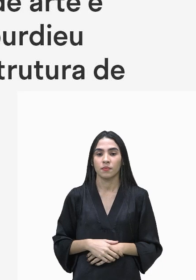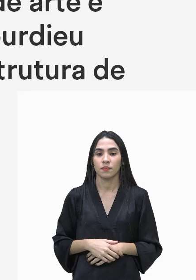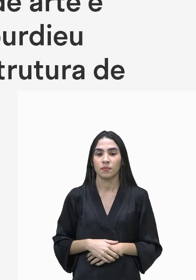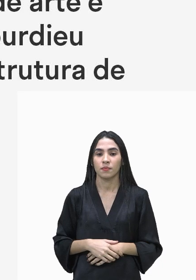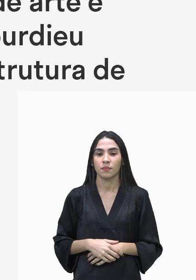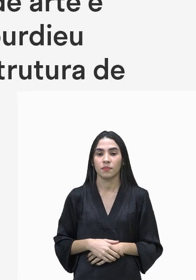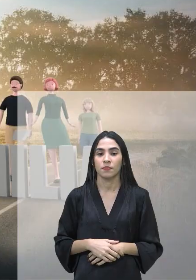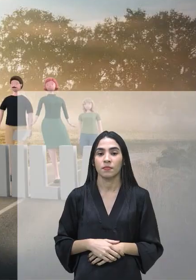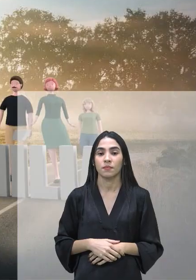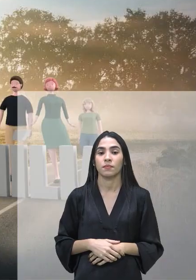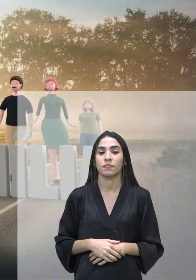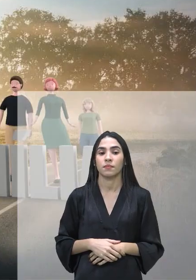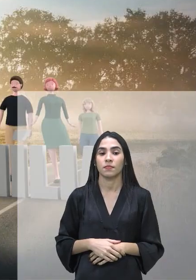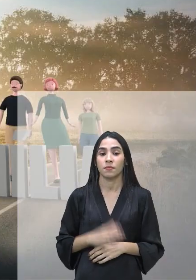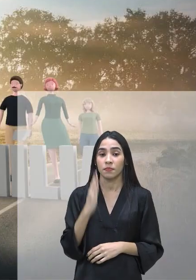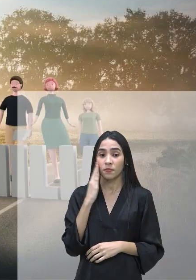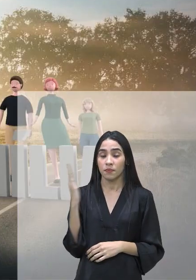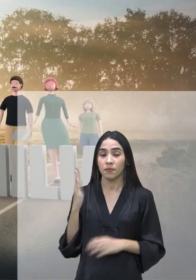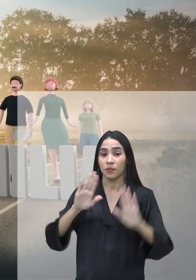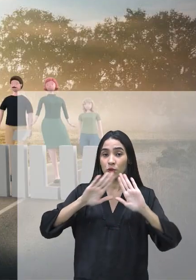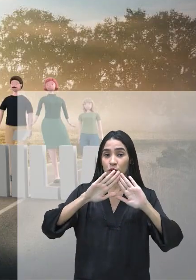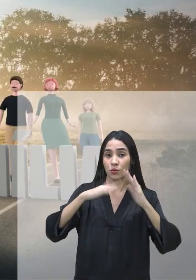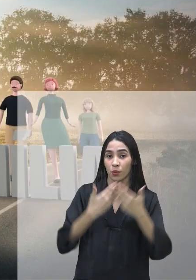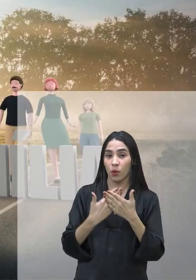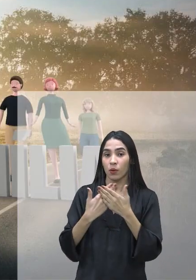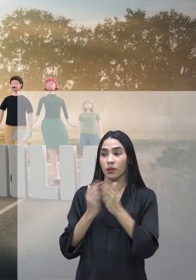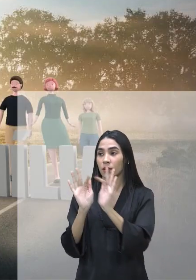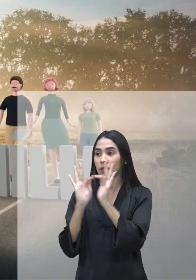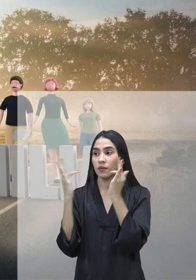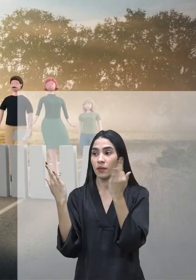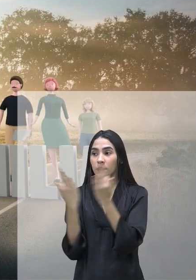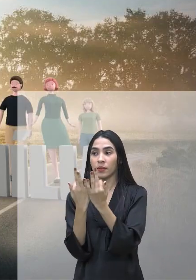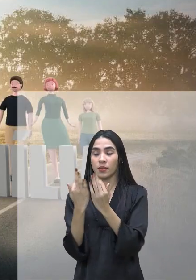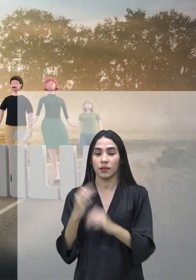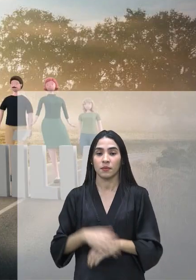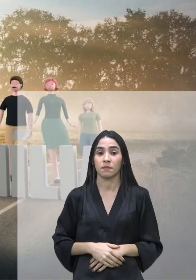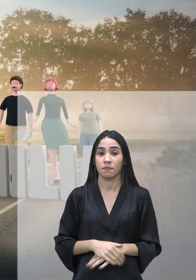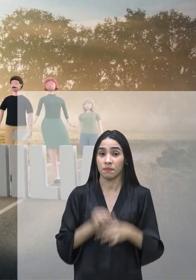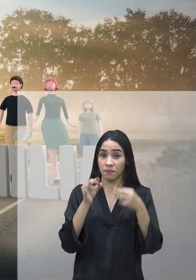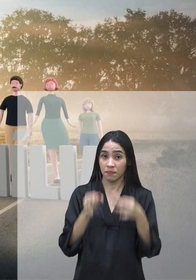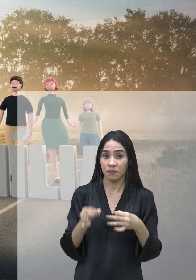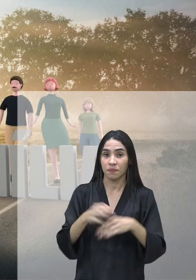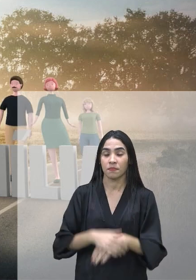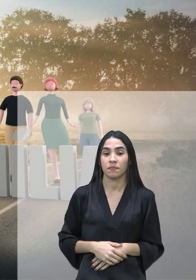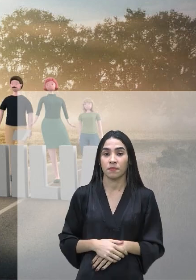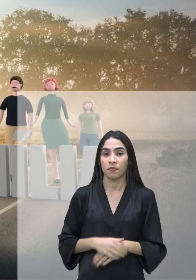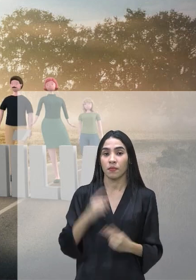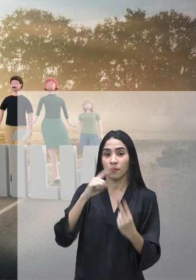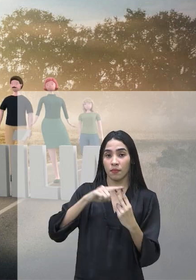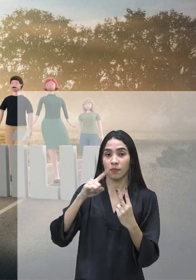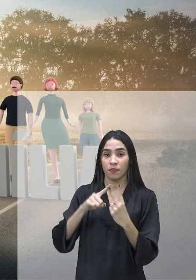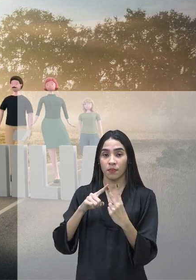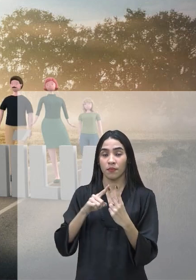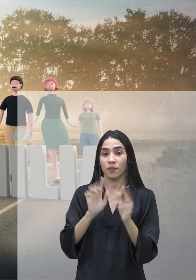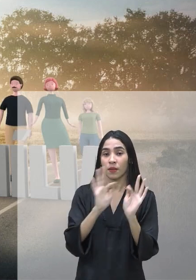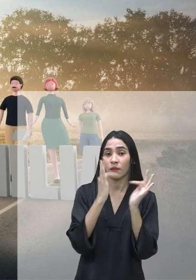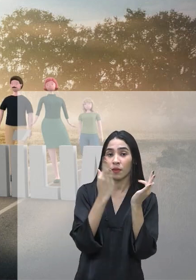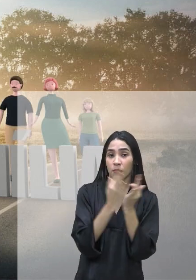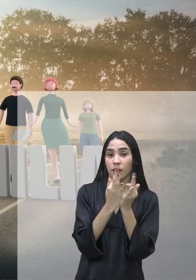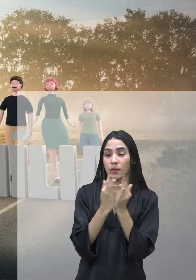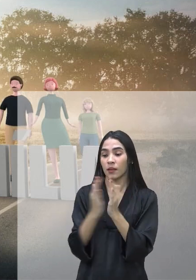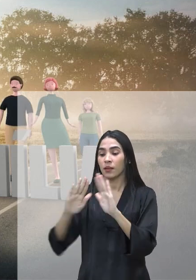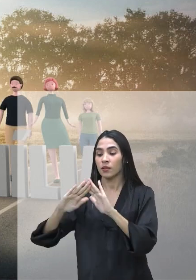a escola e a família. Exatamente. Essas 2 instituições